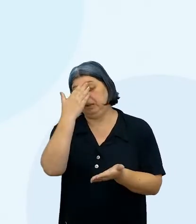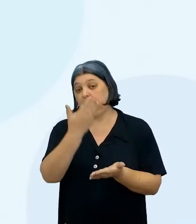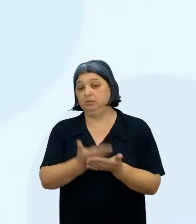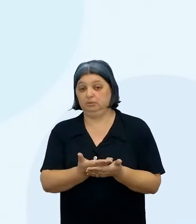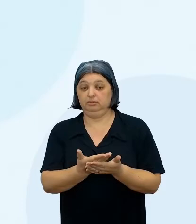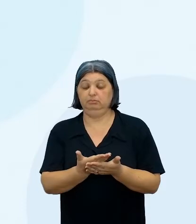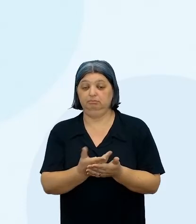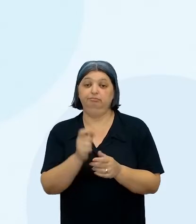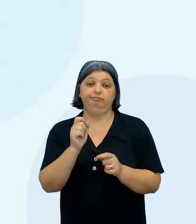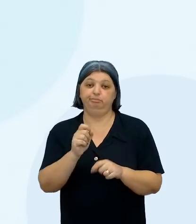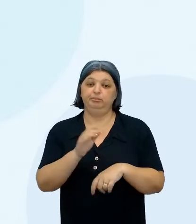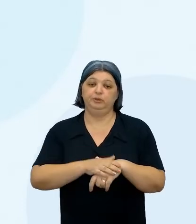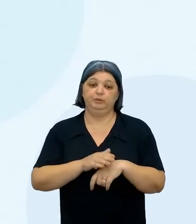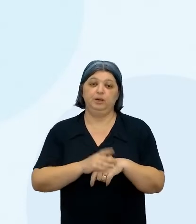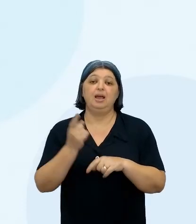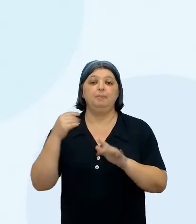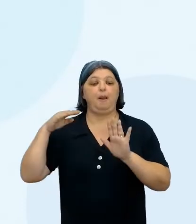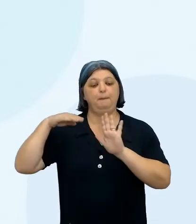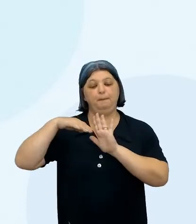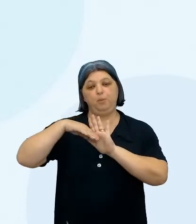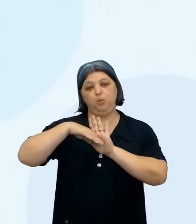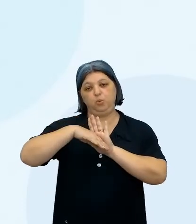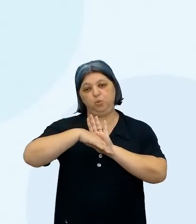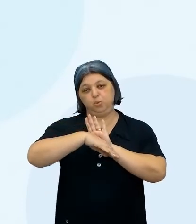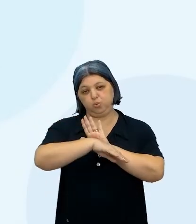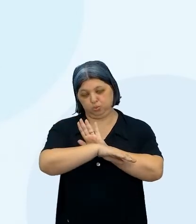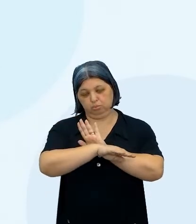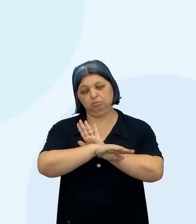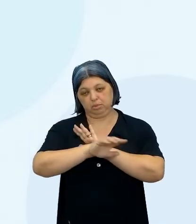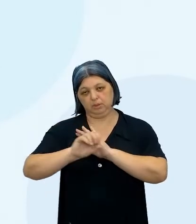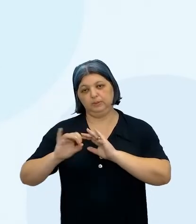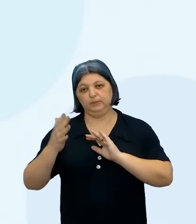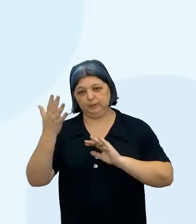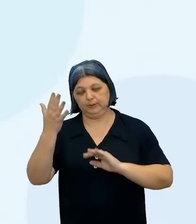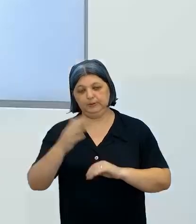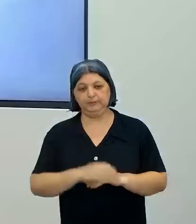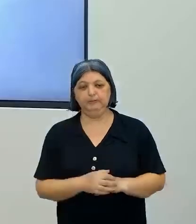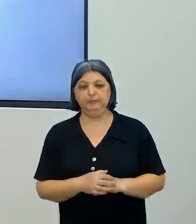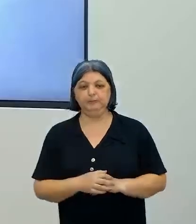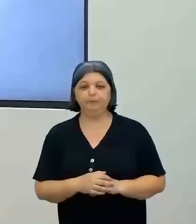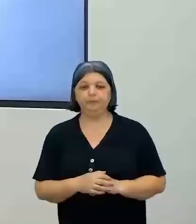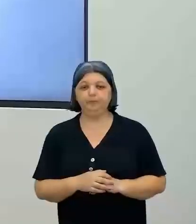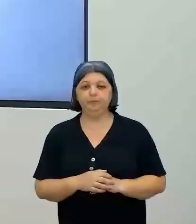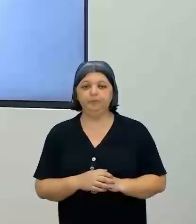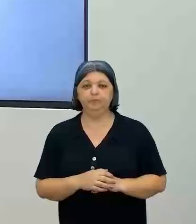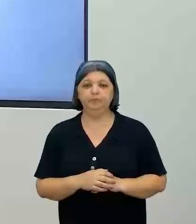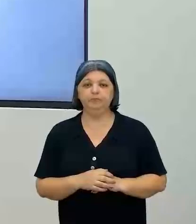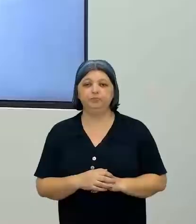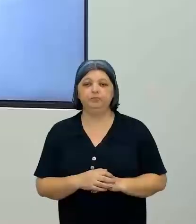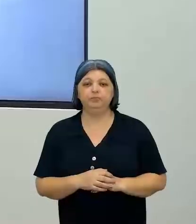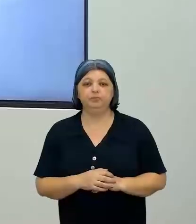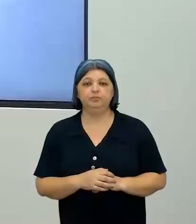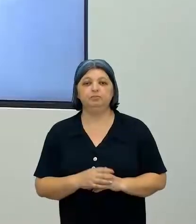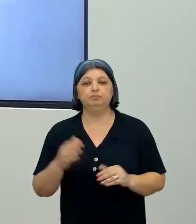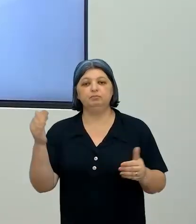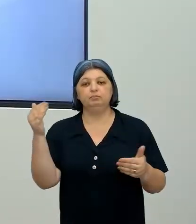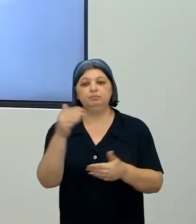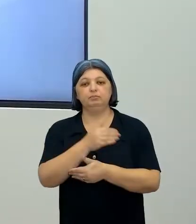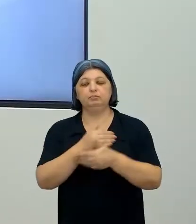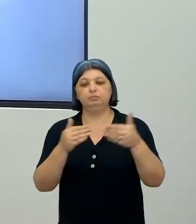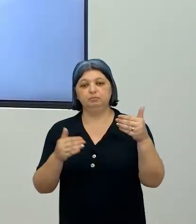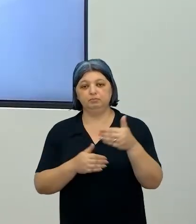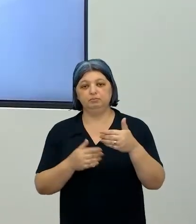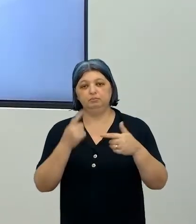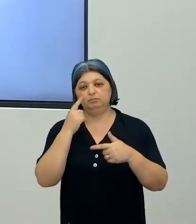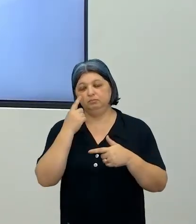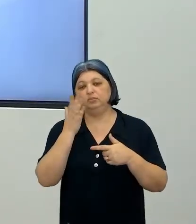fazendo. Então, está aí o declínio, uma das causas do declínio do Fordismo. Vou passar mais um slide. Bom, então